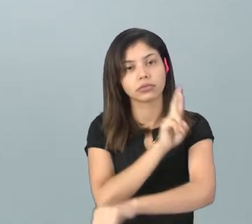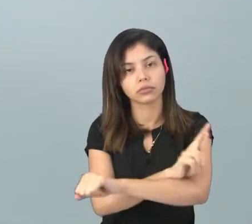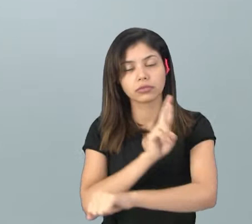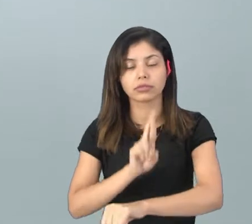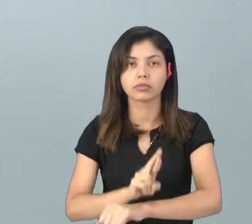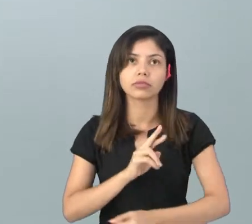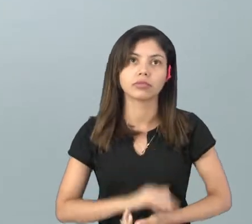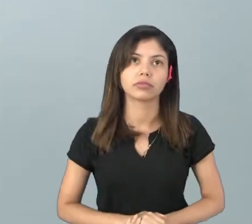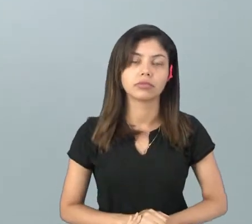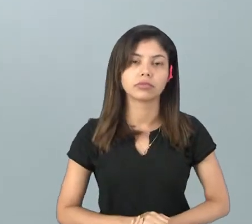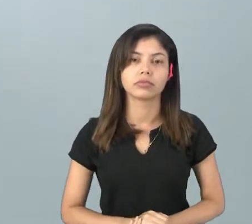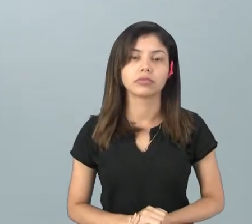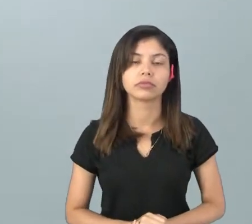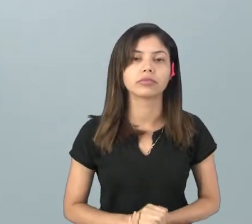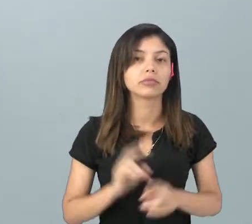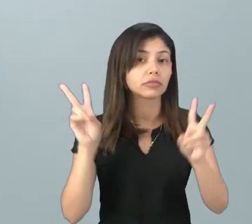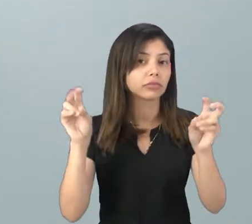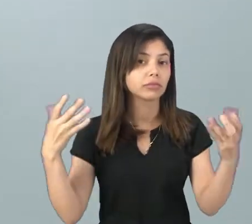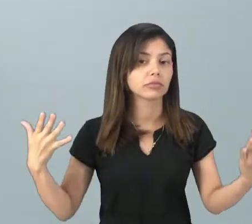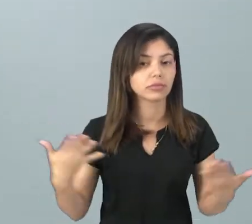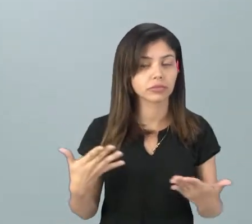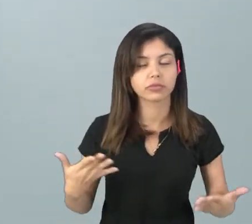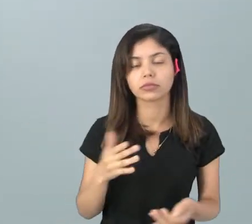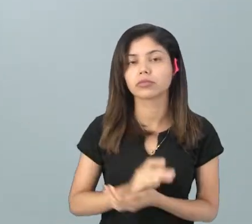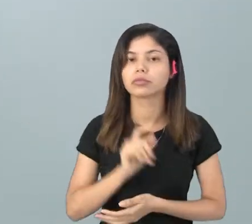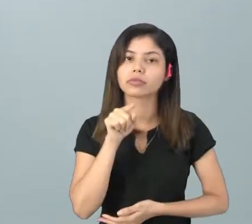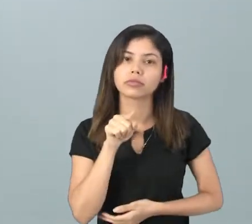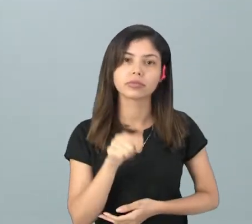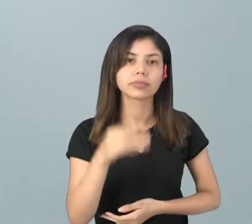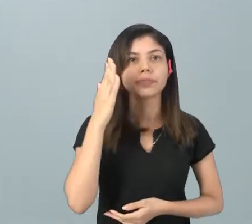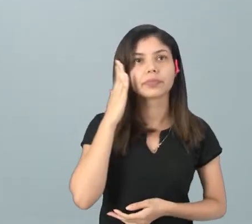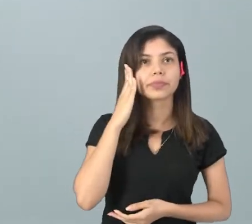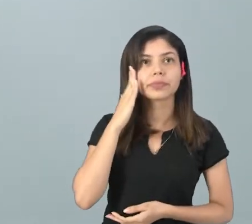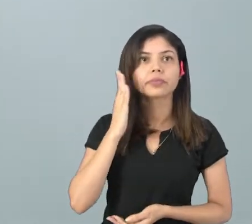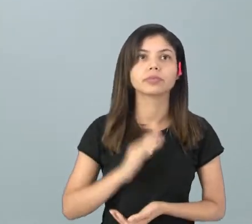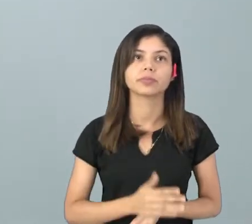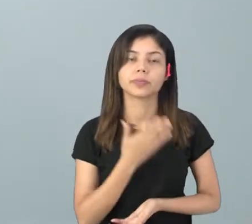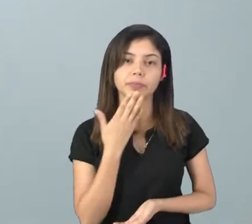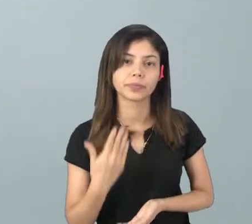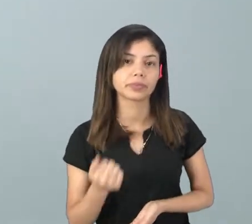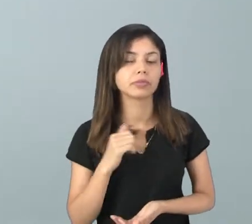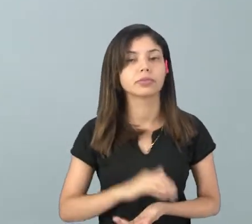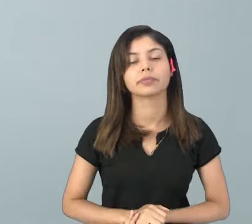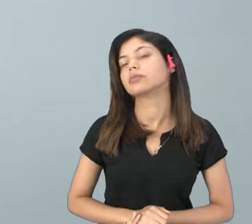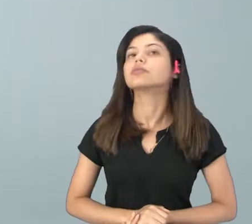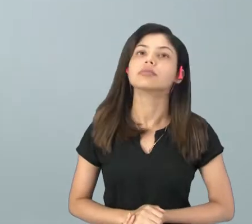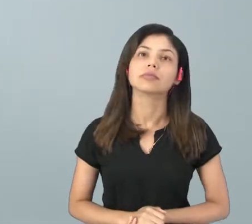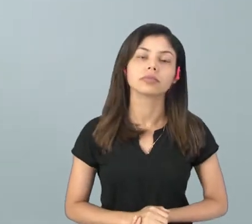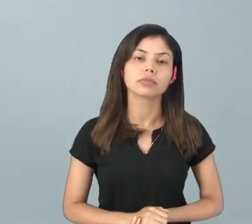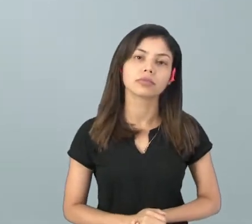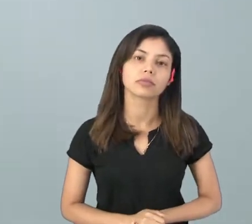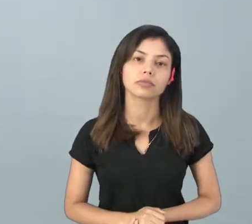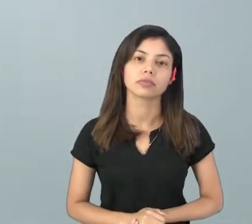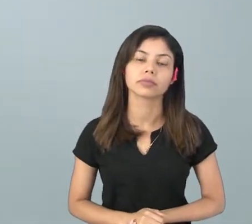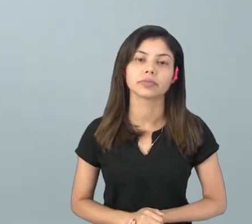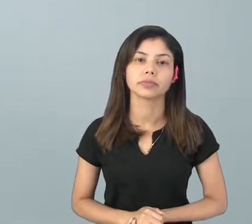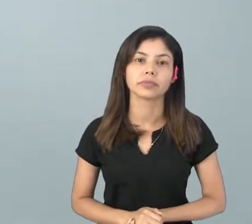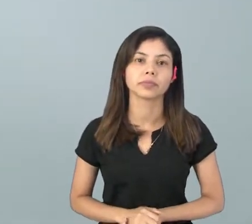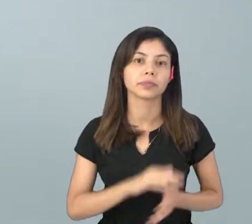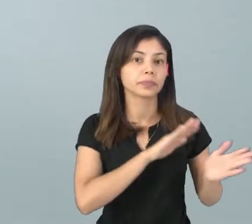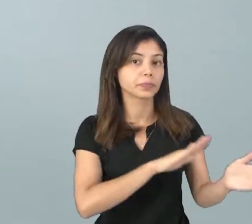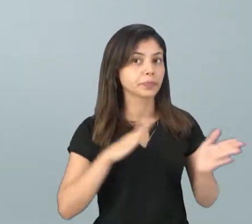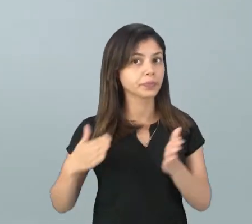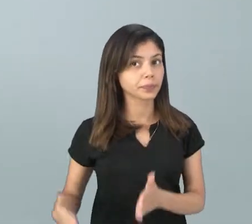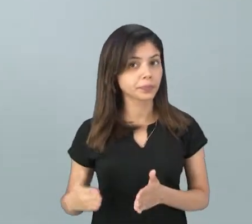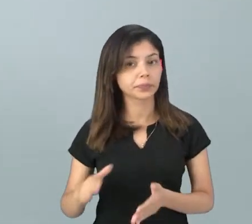Então essa é a nossa temática, né, para você poder compreender, né, que a partir